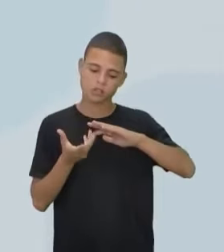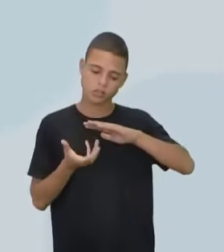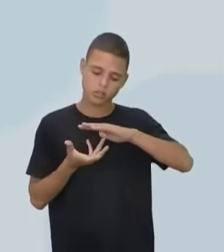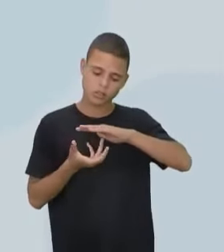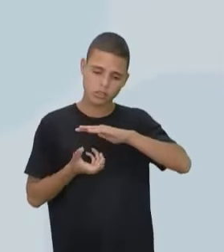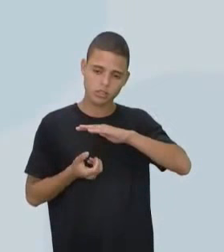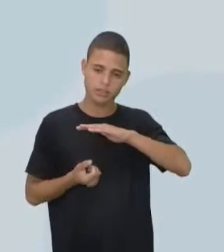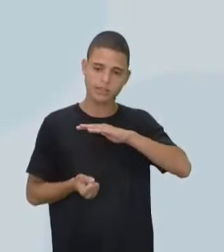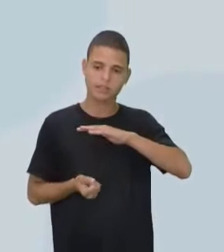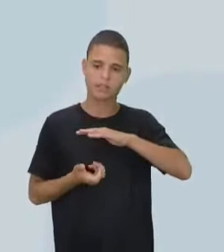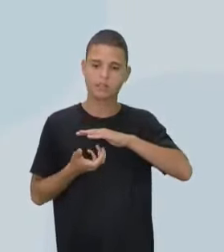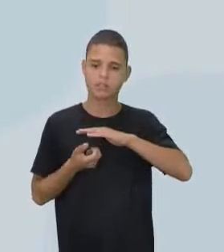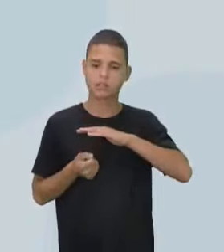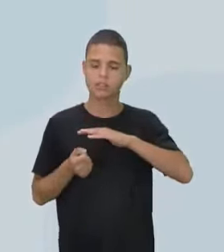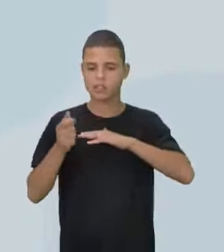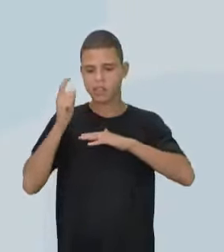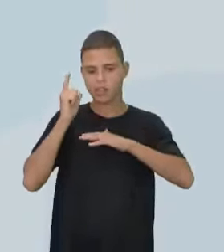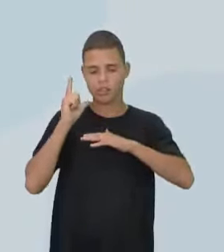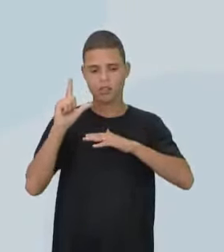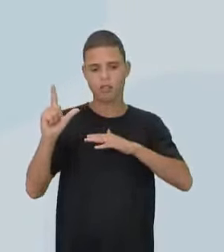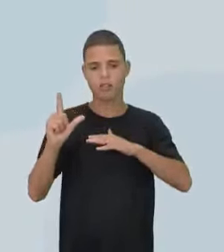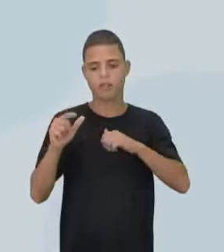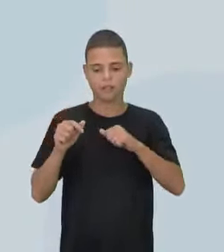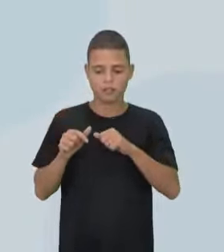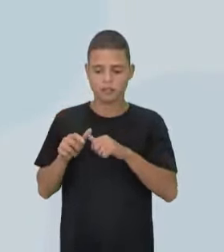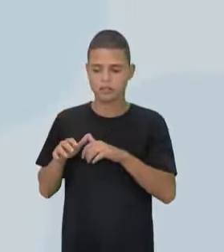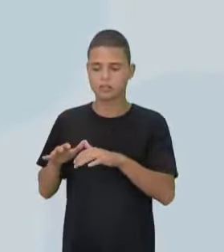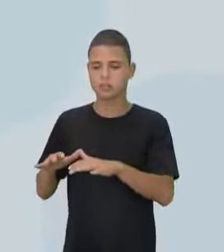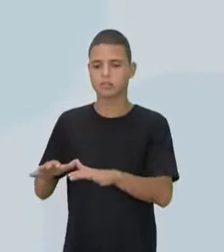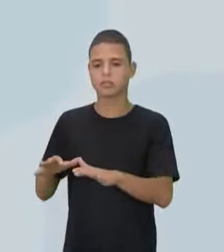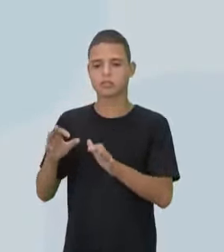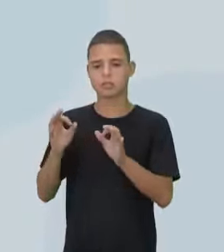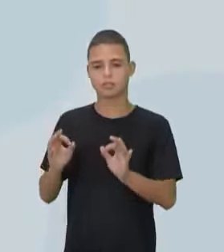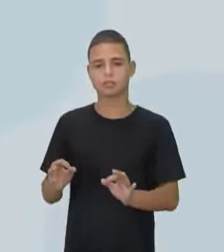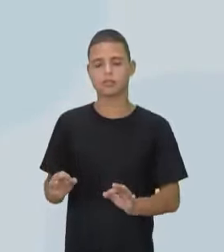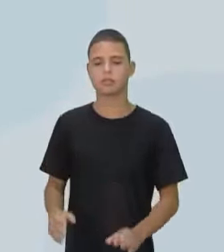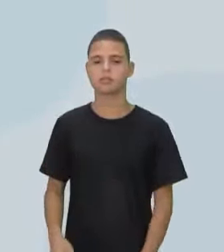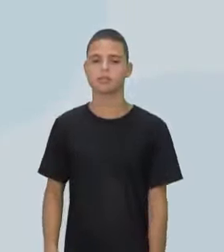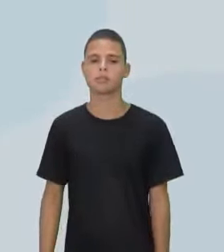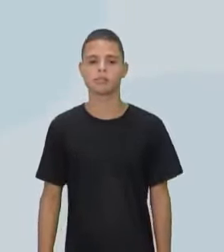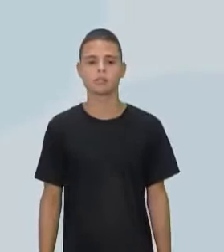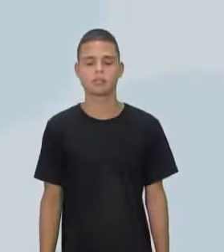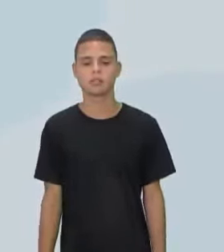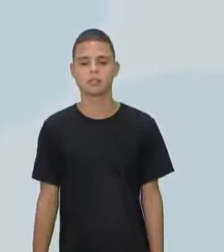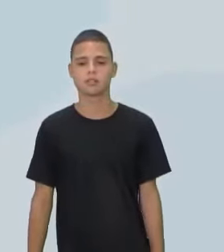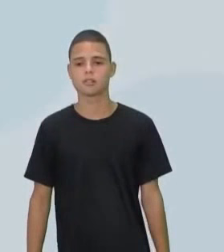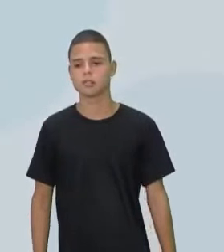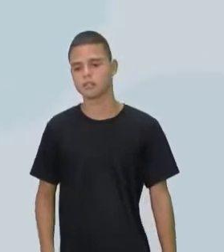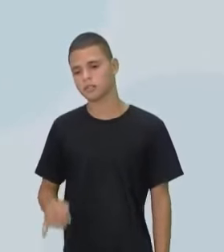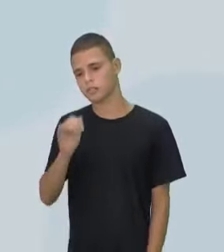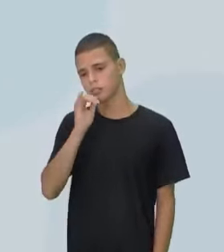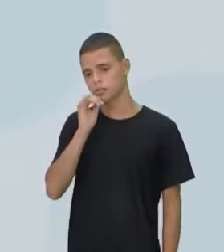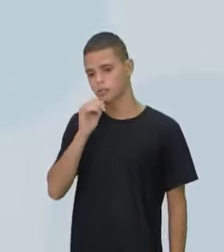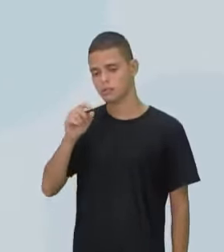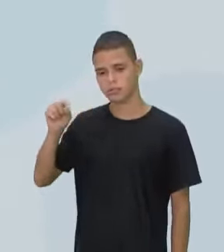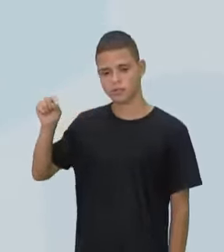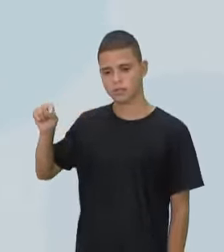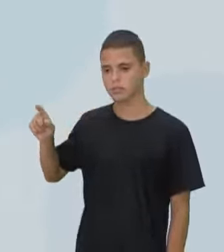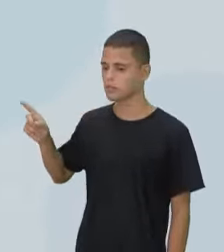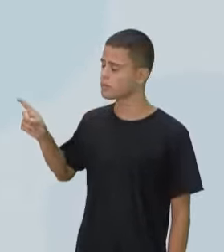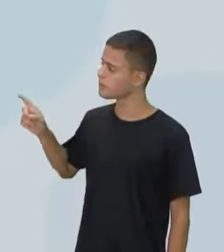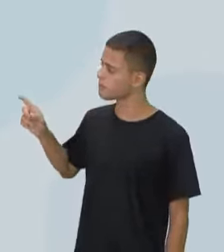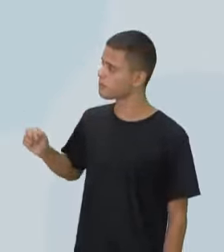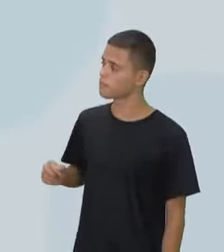e possa passar numa vazão adequada. Esse outro slide que vocês estão vendo é exemplo do piscinão que fica no final da